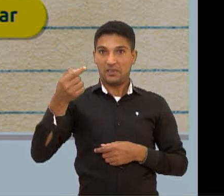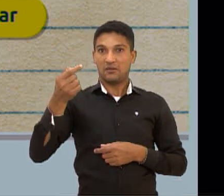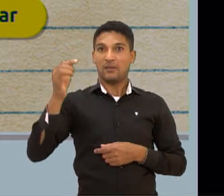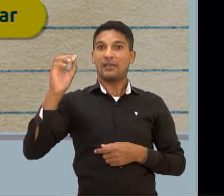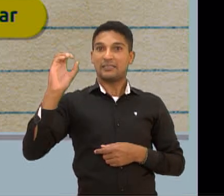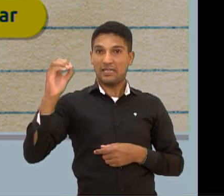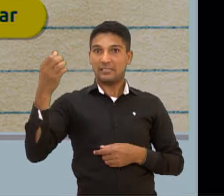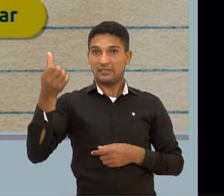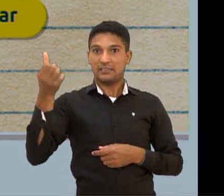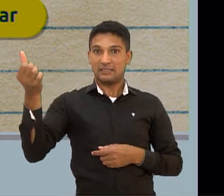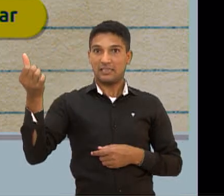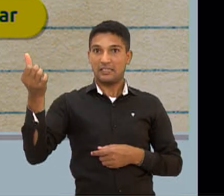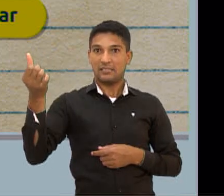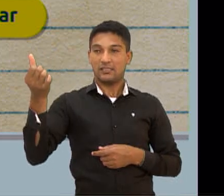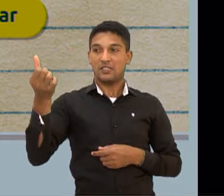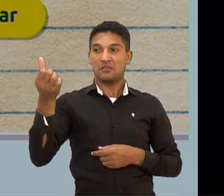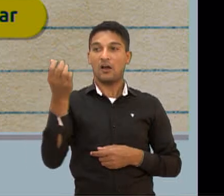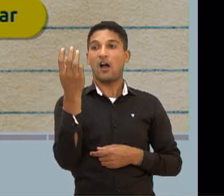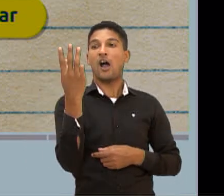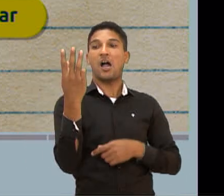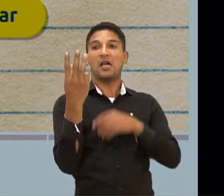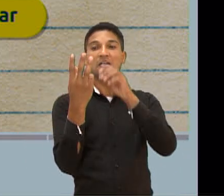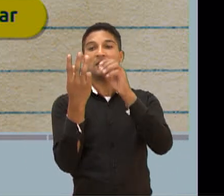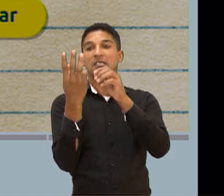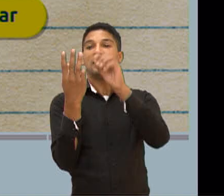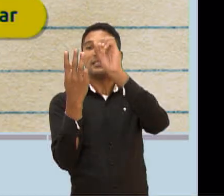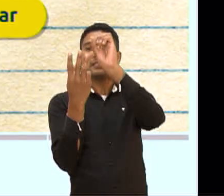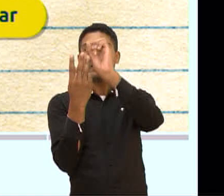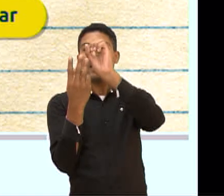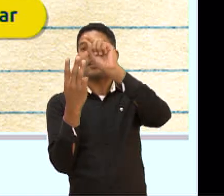0,066, ou seja, 66 milésimos, né? Vamos ver?